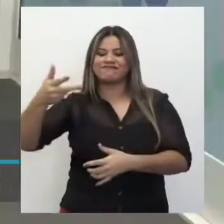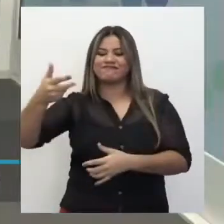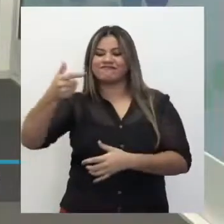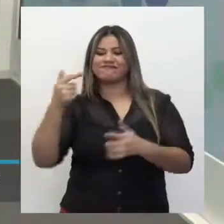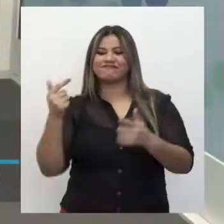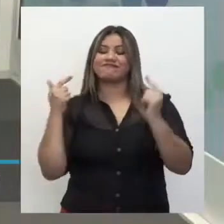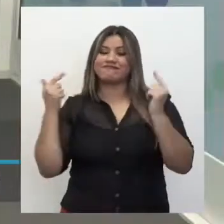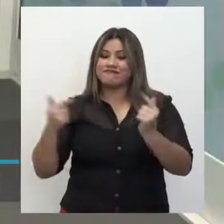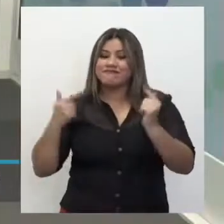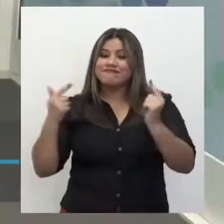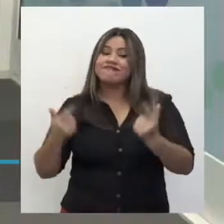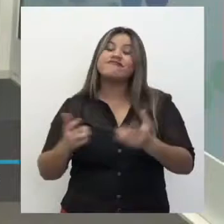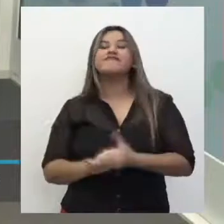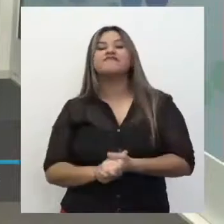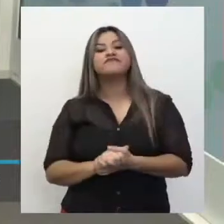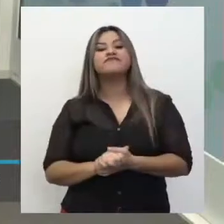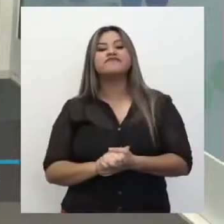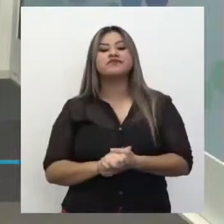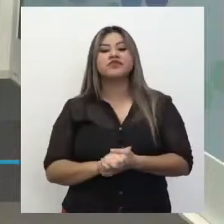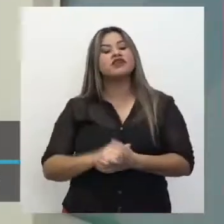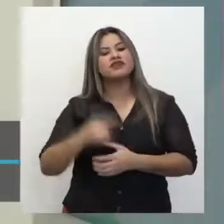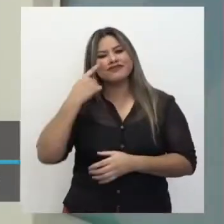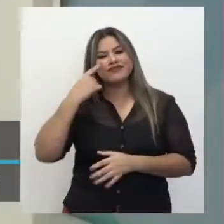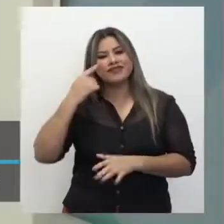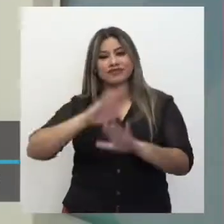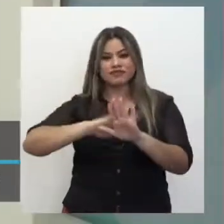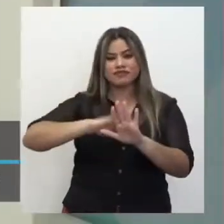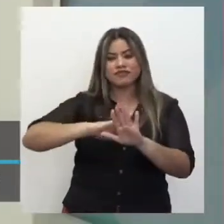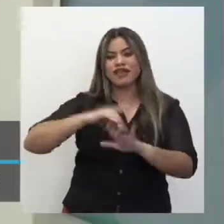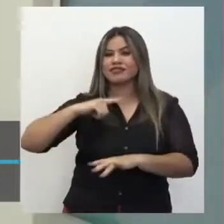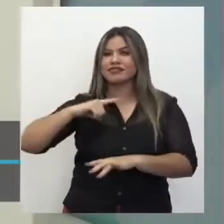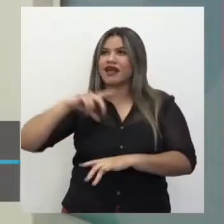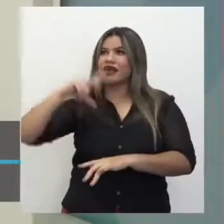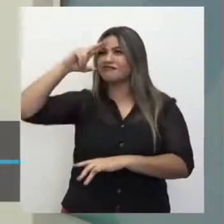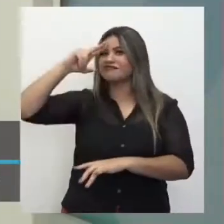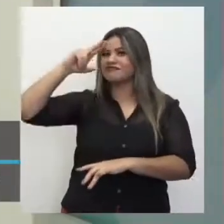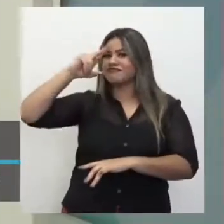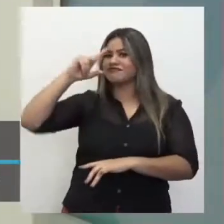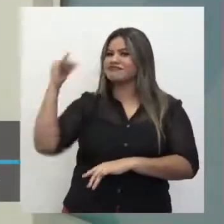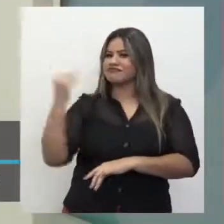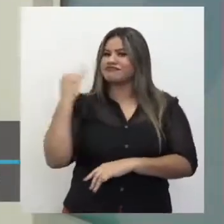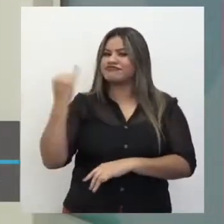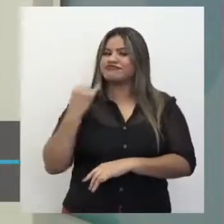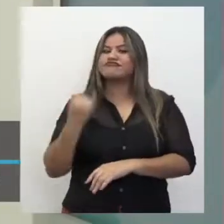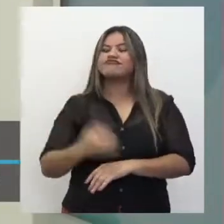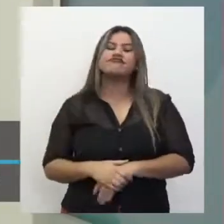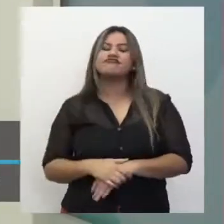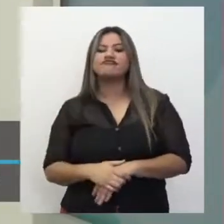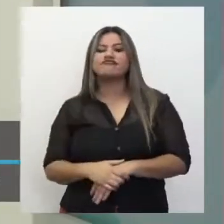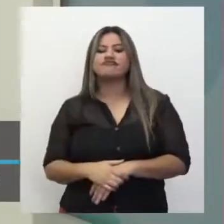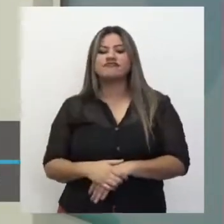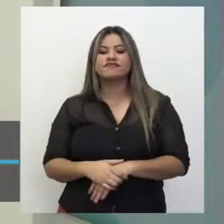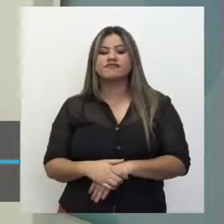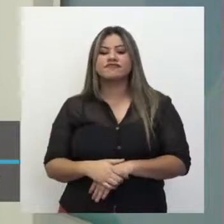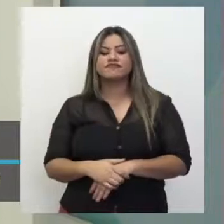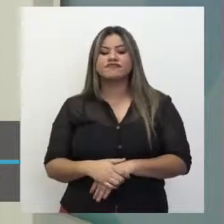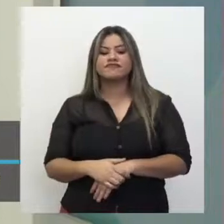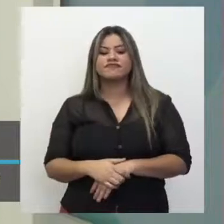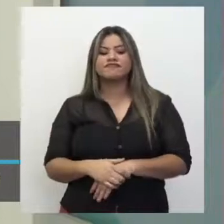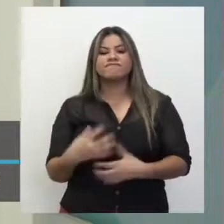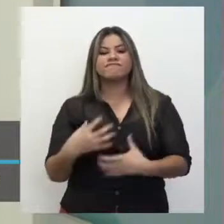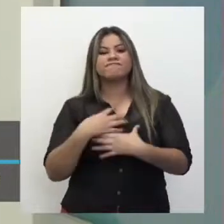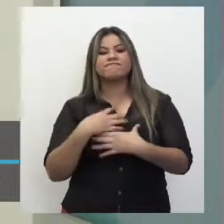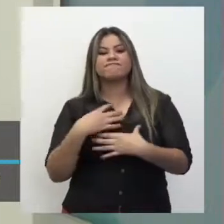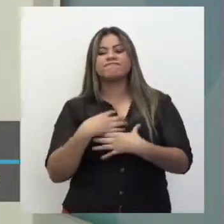fora o entretenimento, tem uma questão histórica aí de fundo, né? Tem um expressar aí